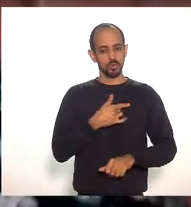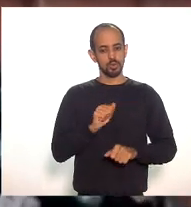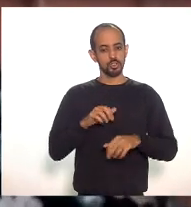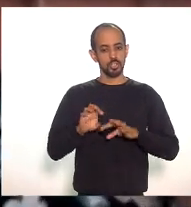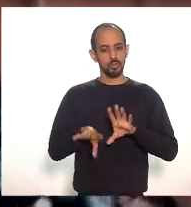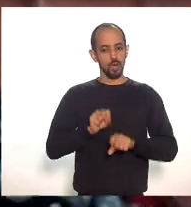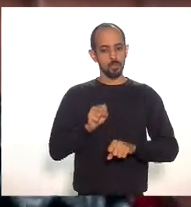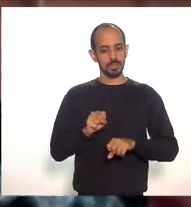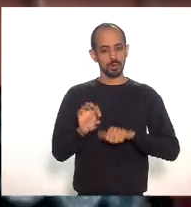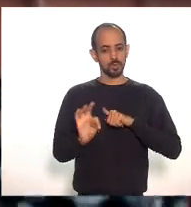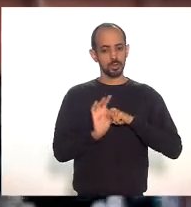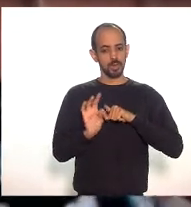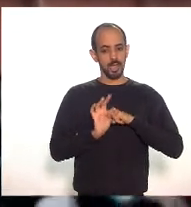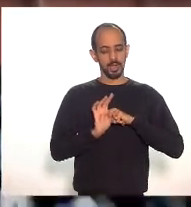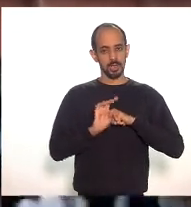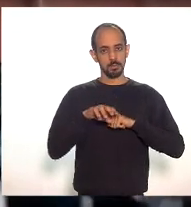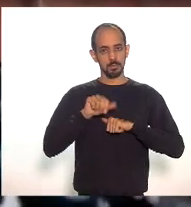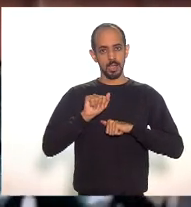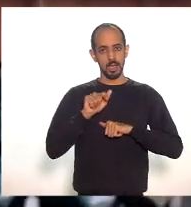agente de saúde